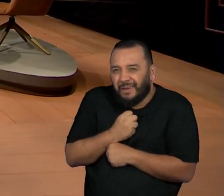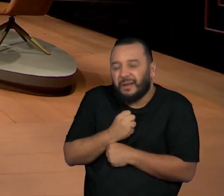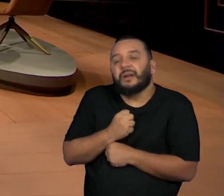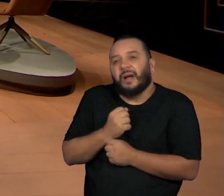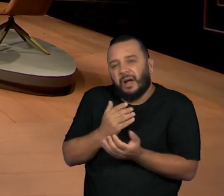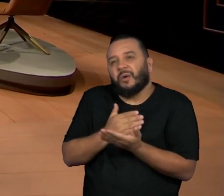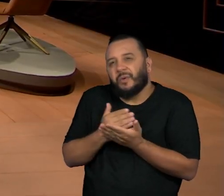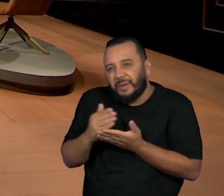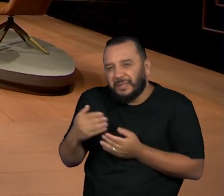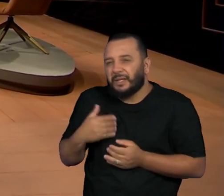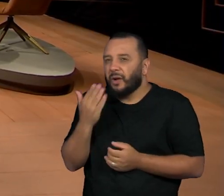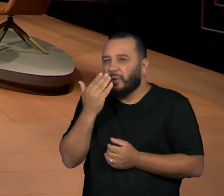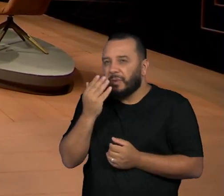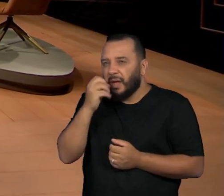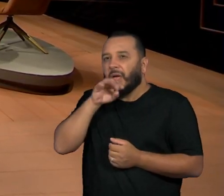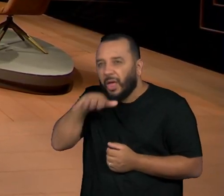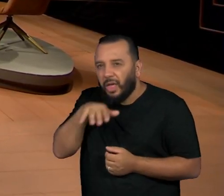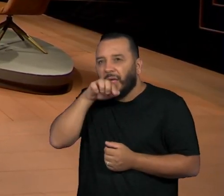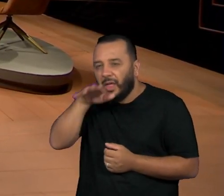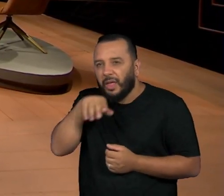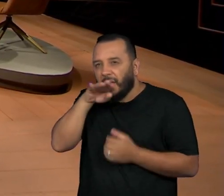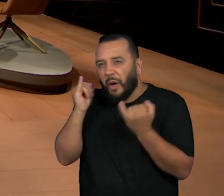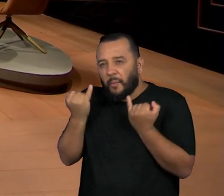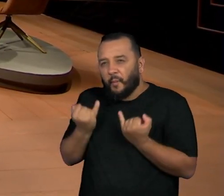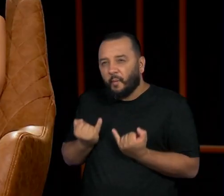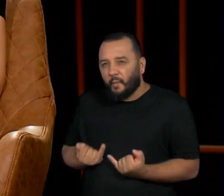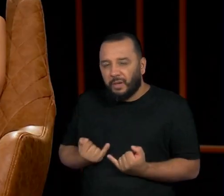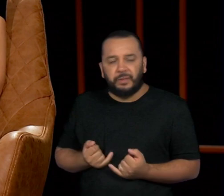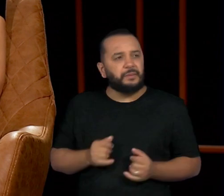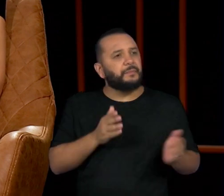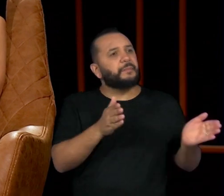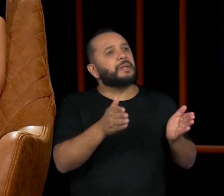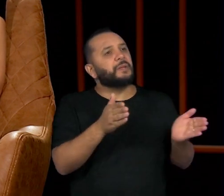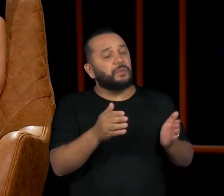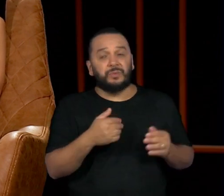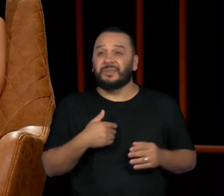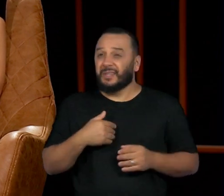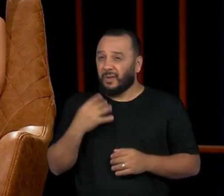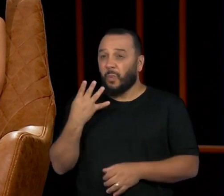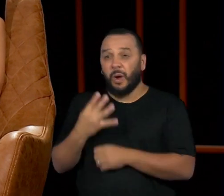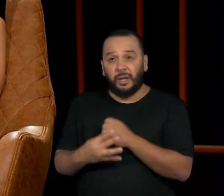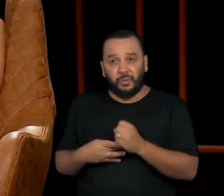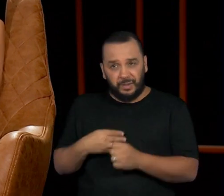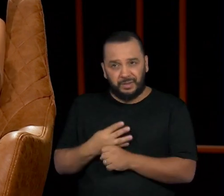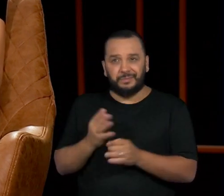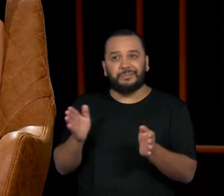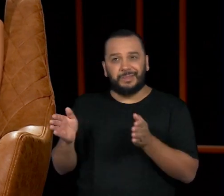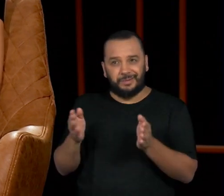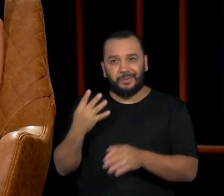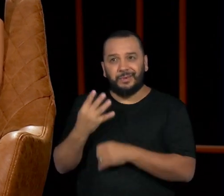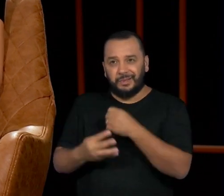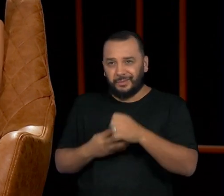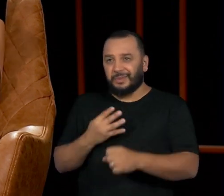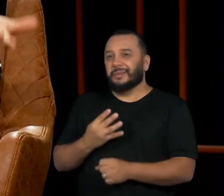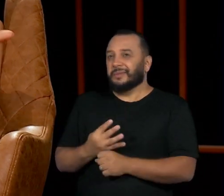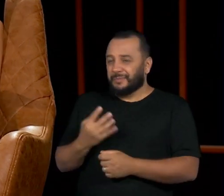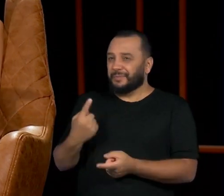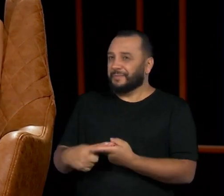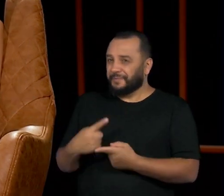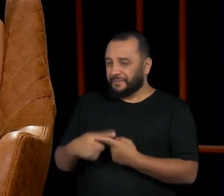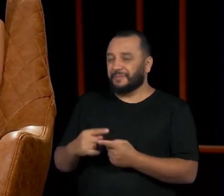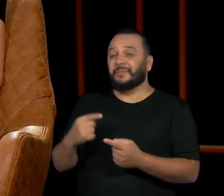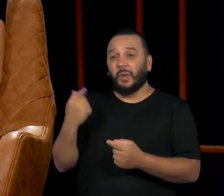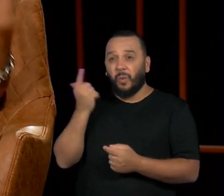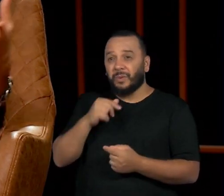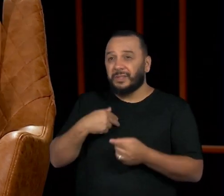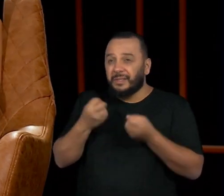uma bulimia nervosa, sim. Isso durou bastante? Durou alguns anos, uns 4, 5 anos, porque foi todo um processo de externar